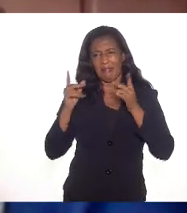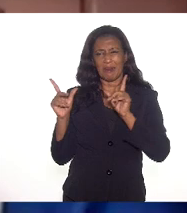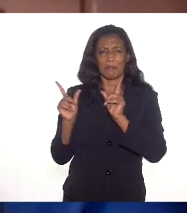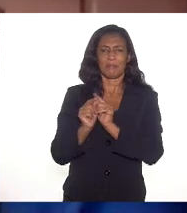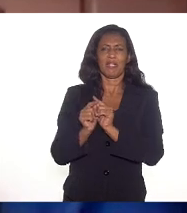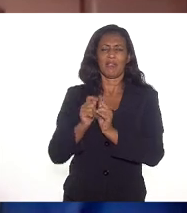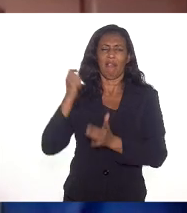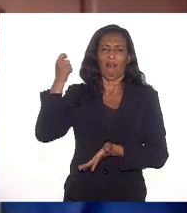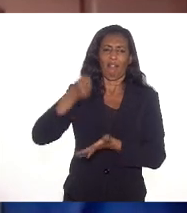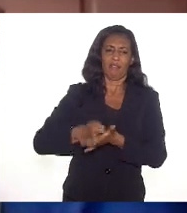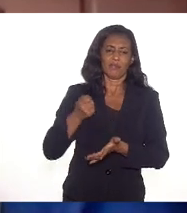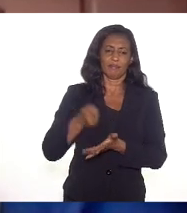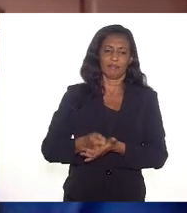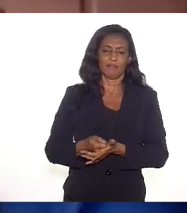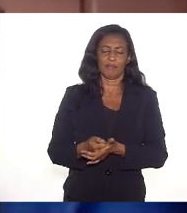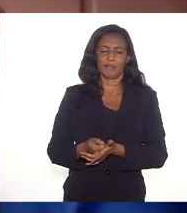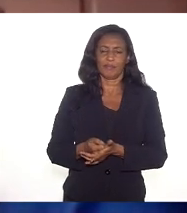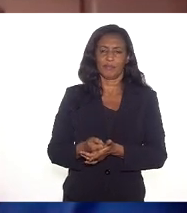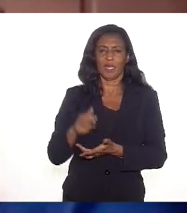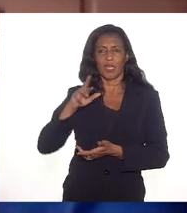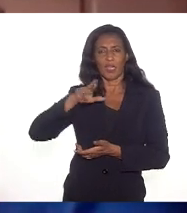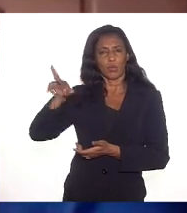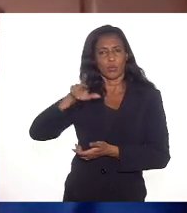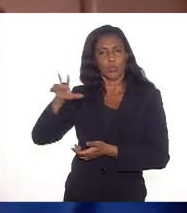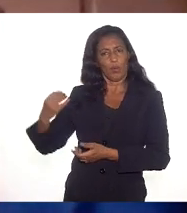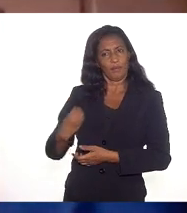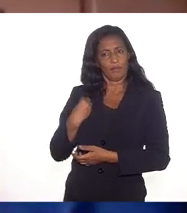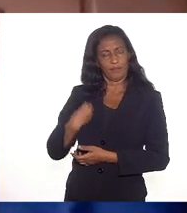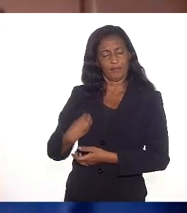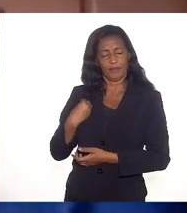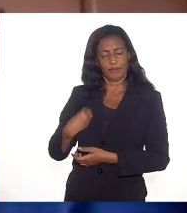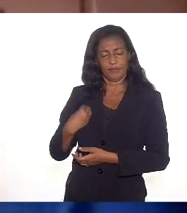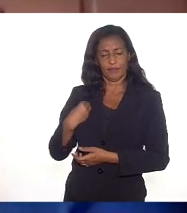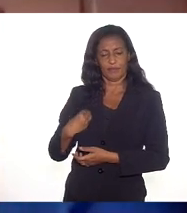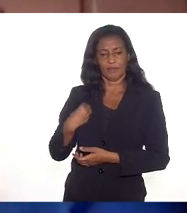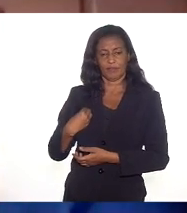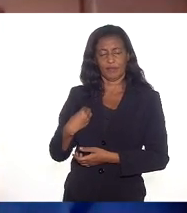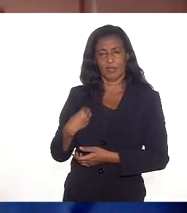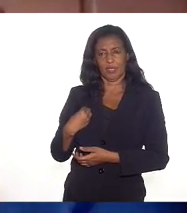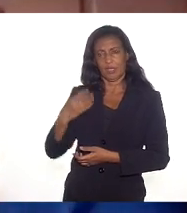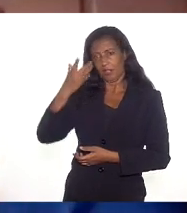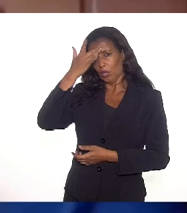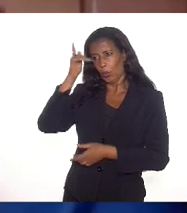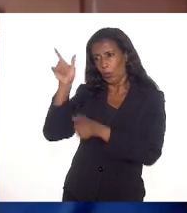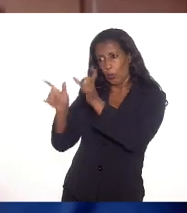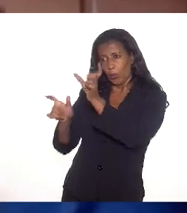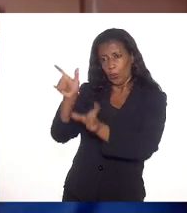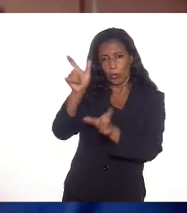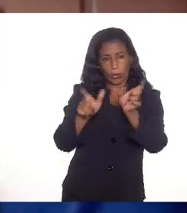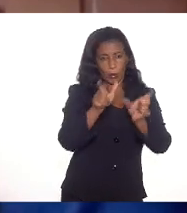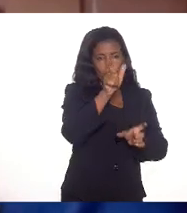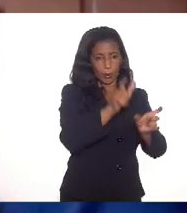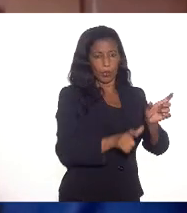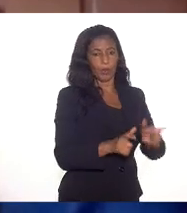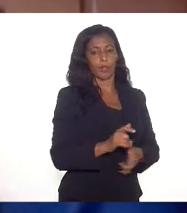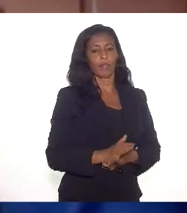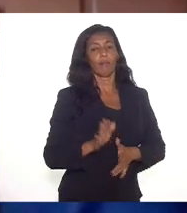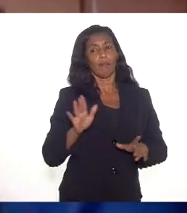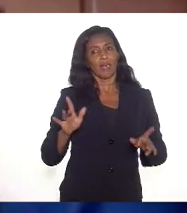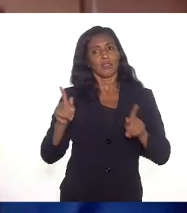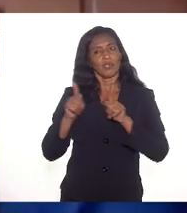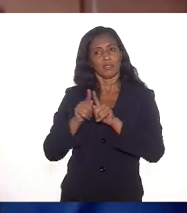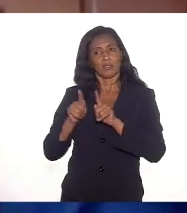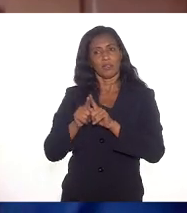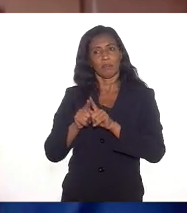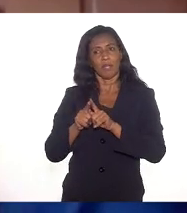para garantir não só a vida, né, dos cidadãos e cidadãs civis, mas, sobretudo,